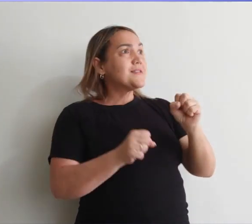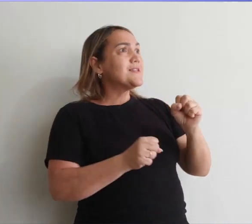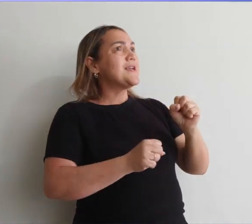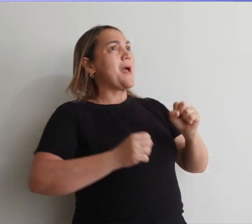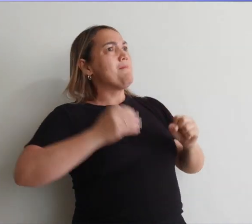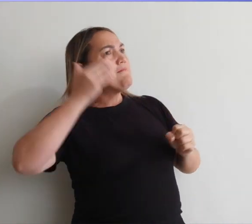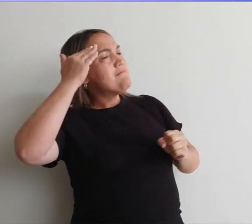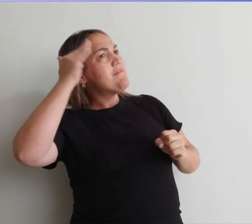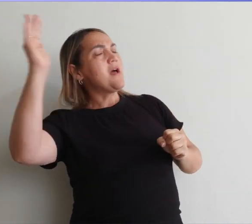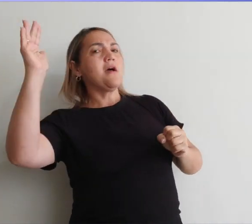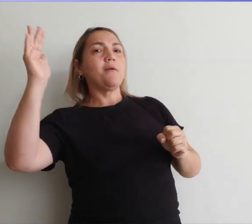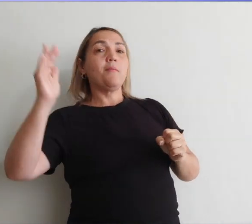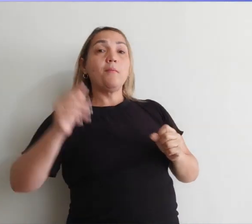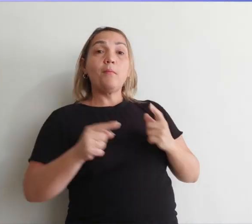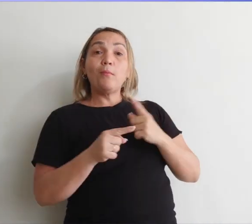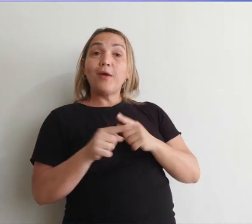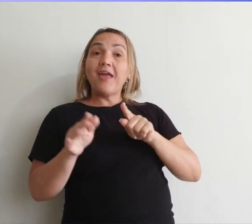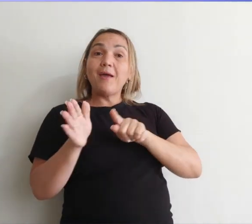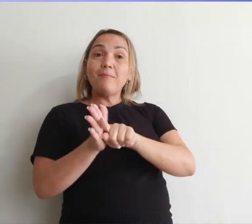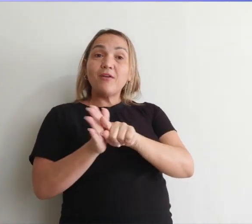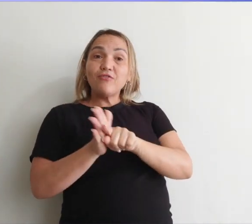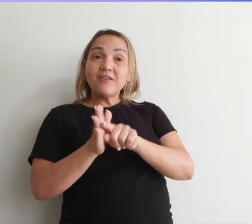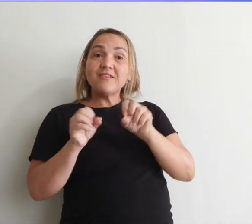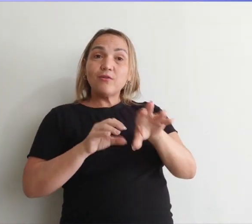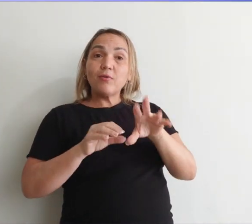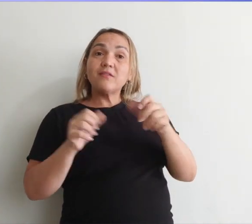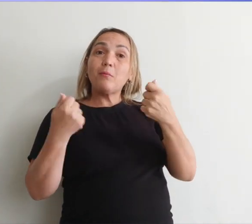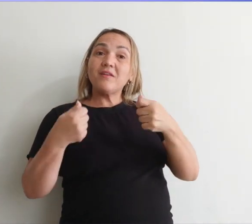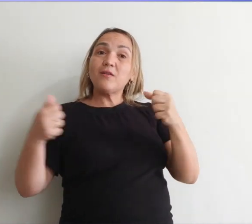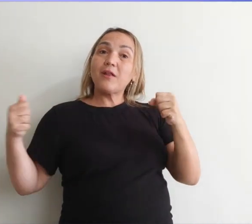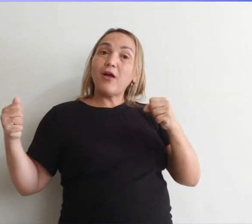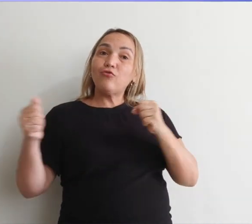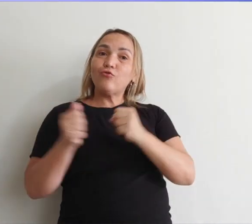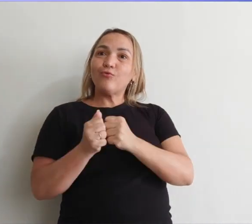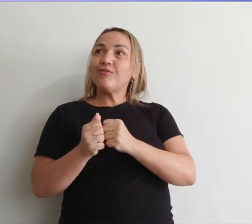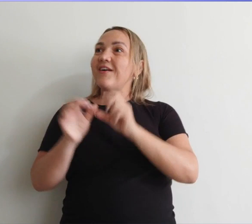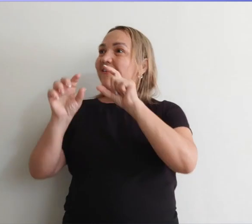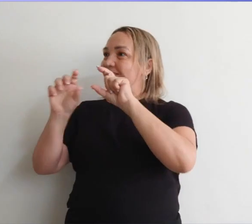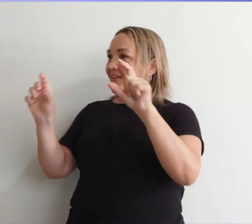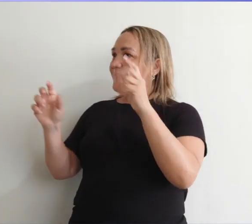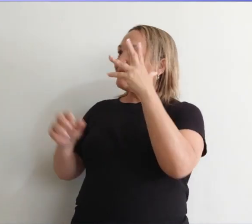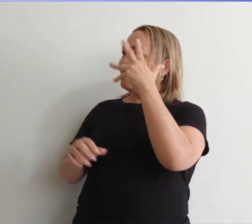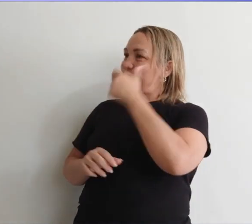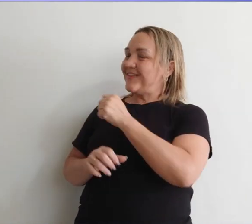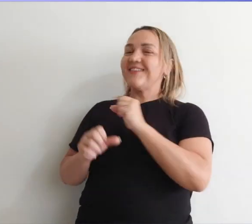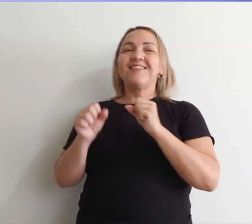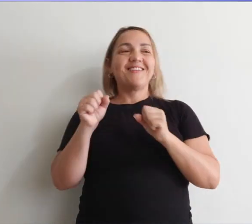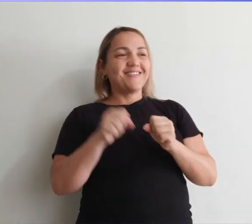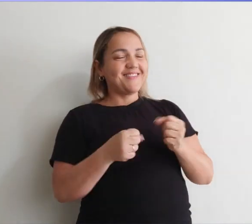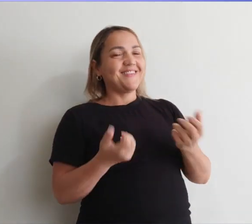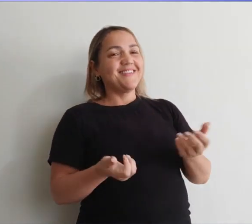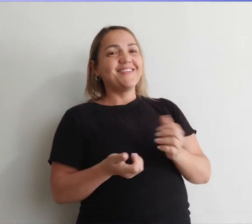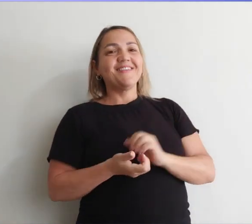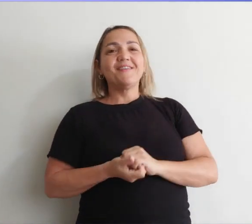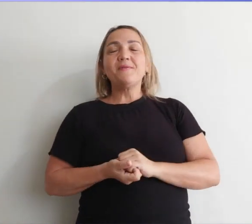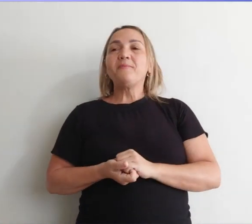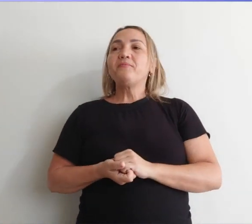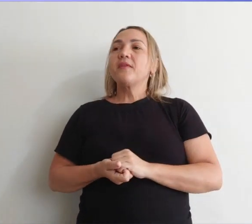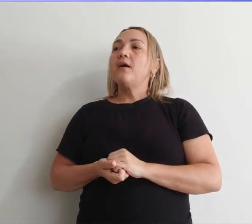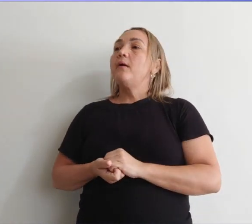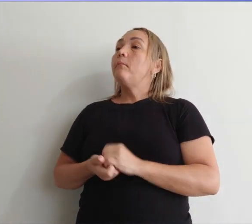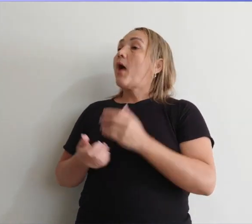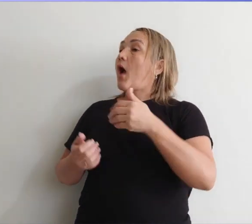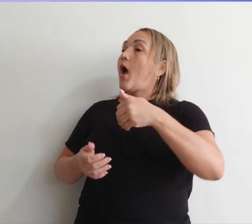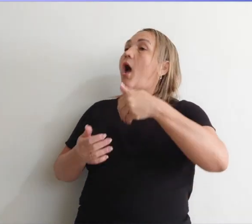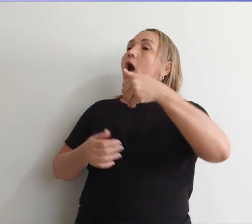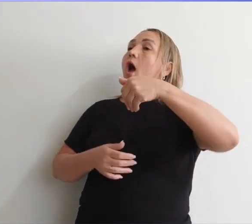imperativo, porque educação e pesquisa devem caminhar juntos. Frase bonita. De impacto.